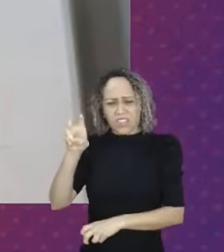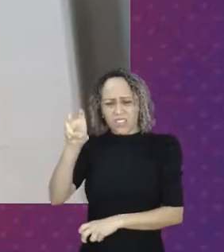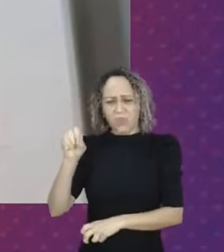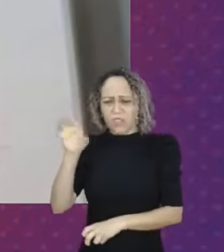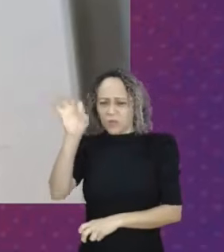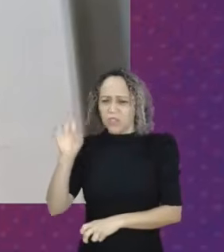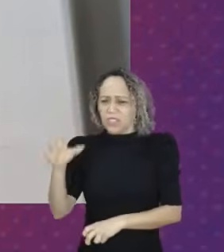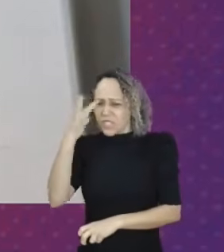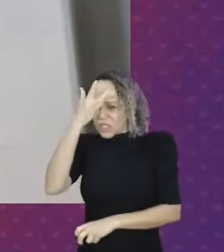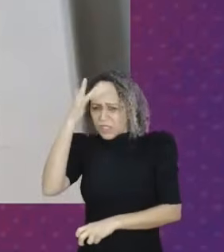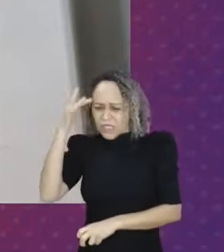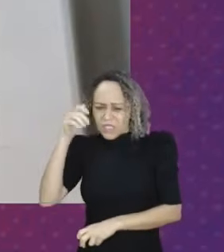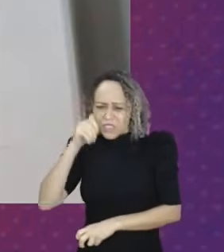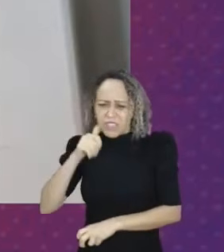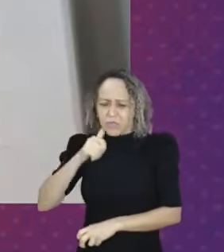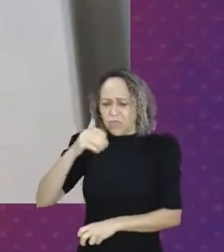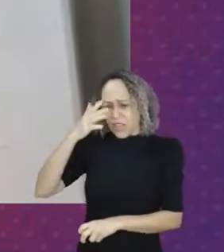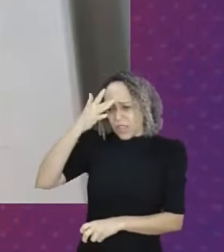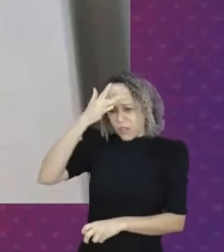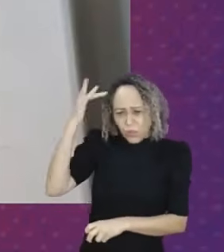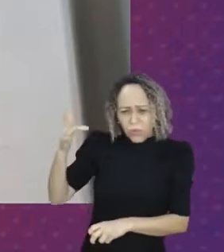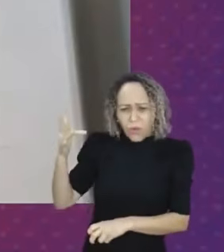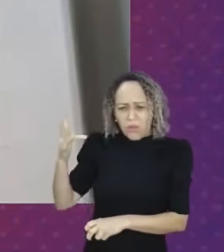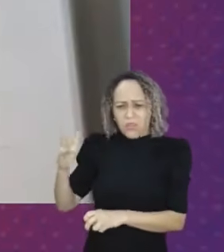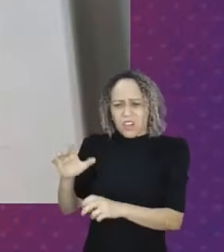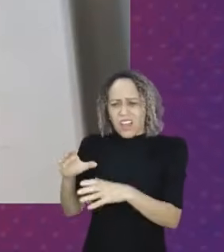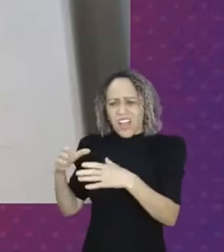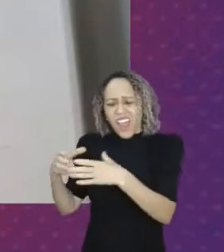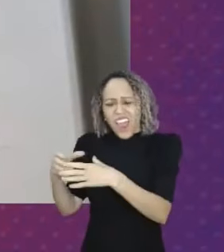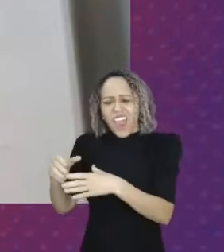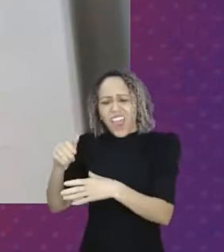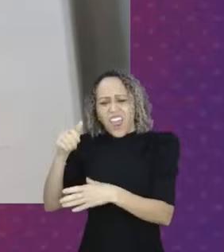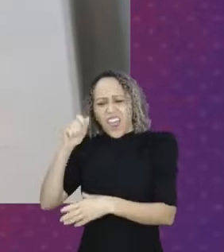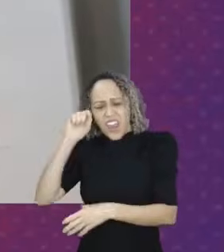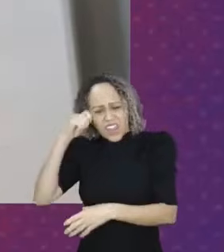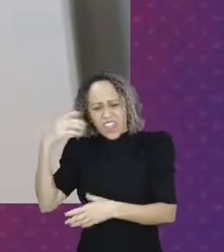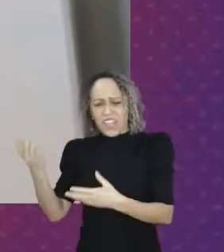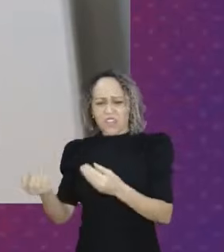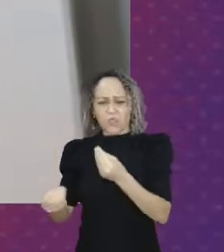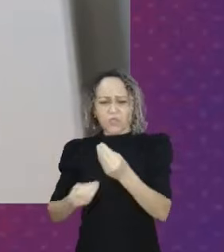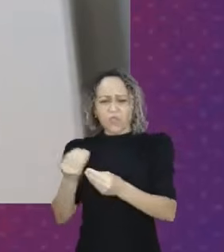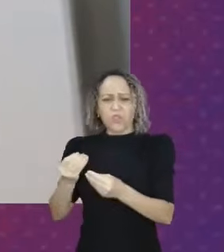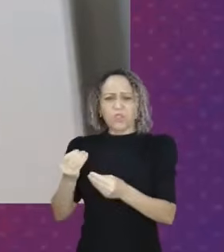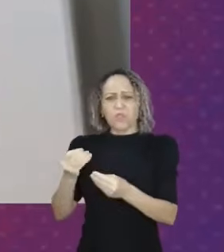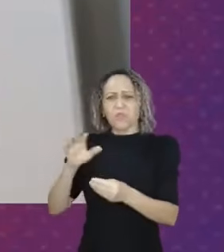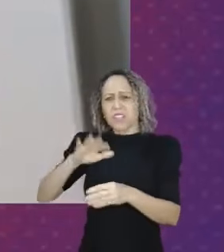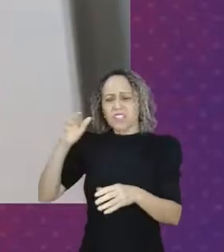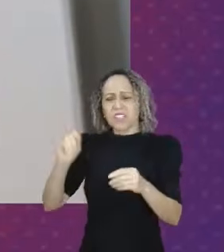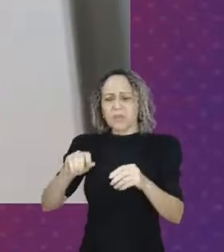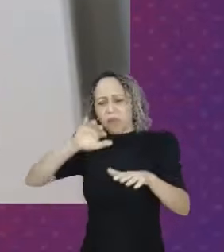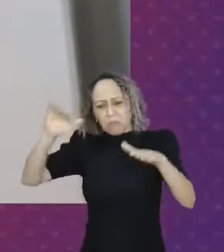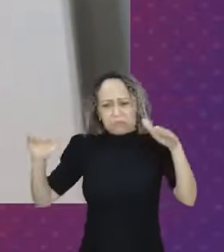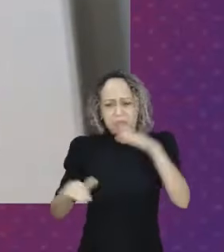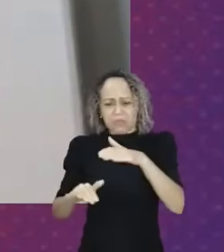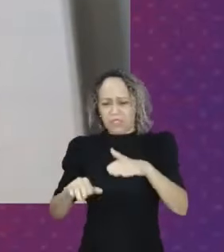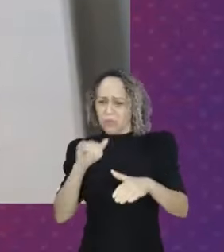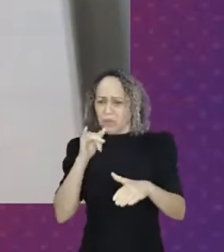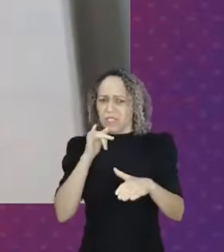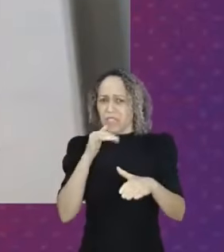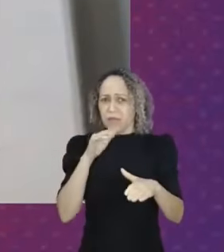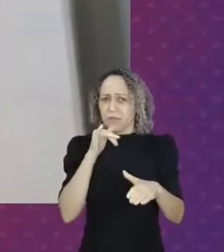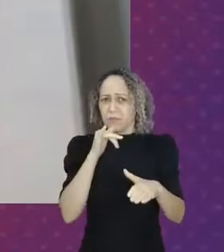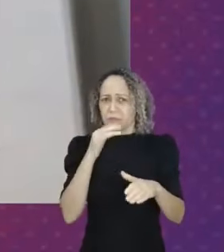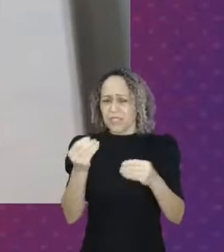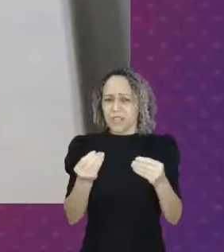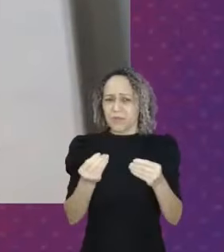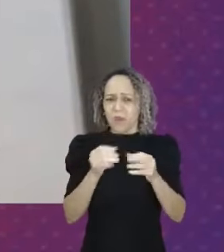ver com representatividade. Os nossos filhos negros e negras que olham para uma peça publicitária da prefeitura, uma